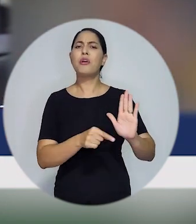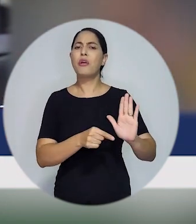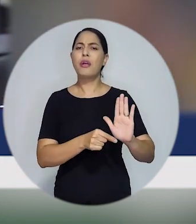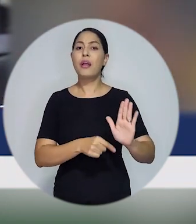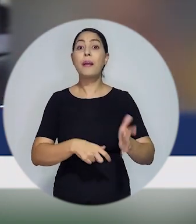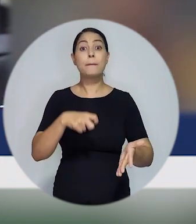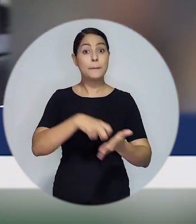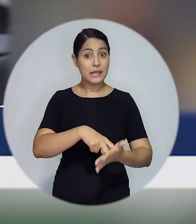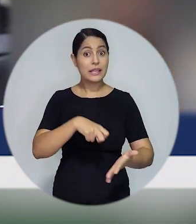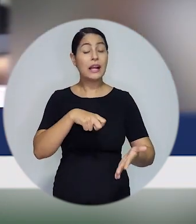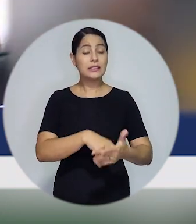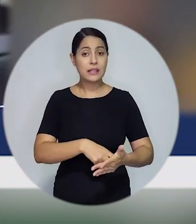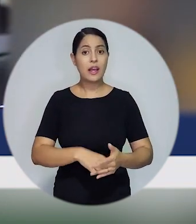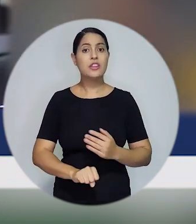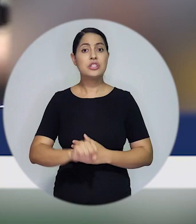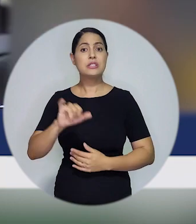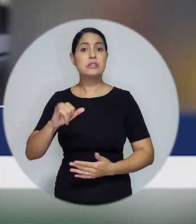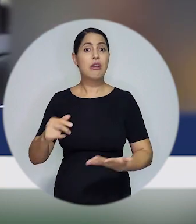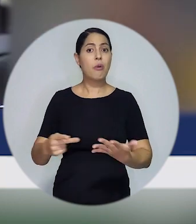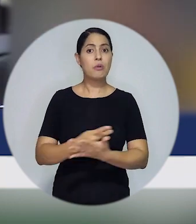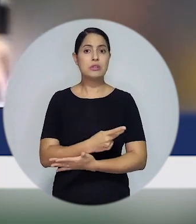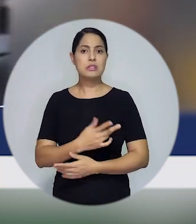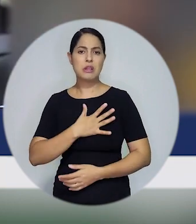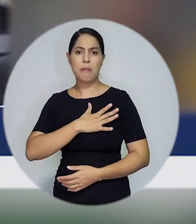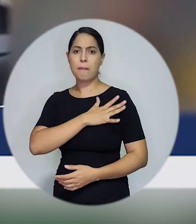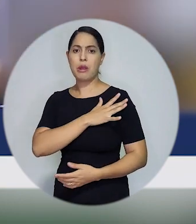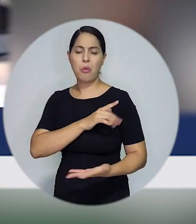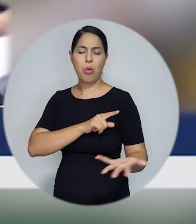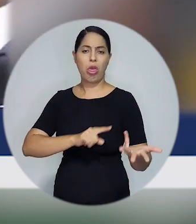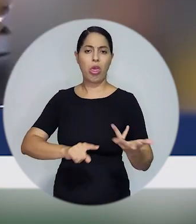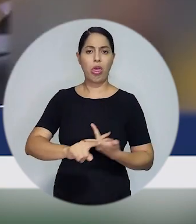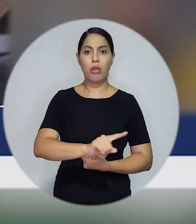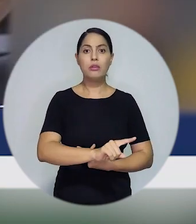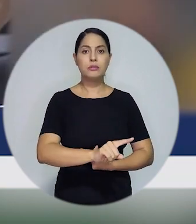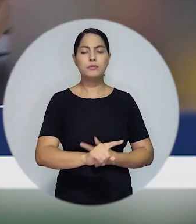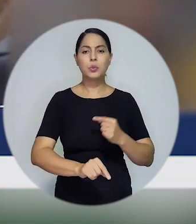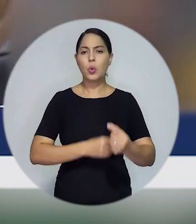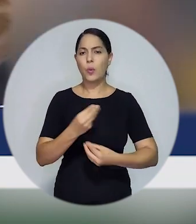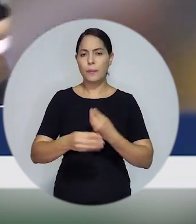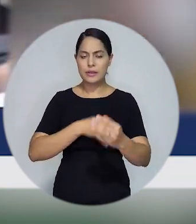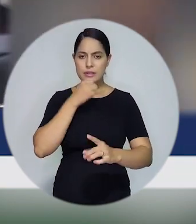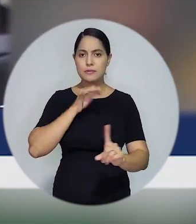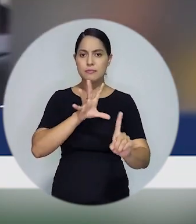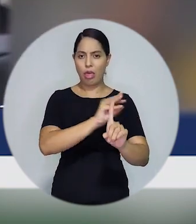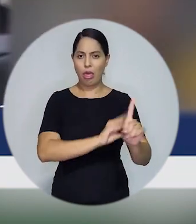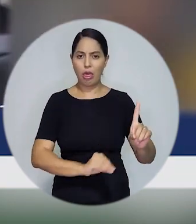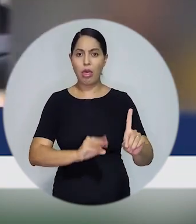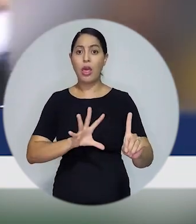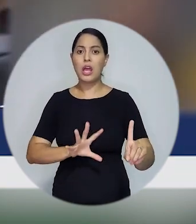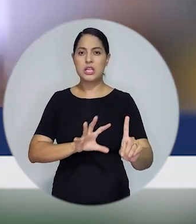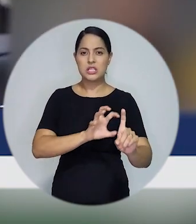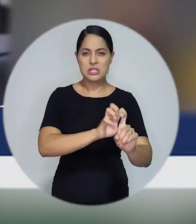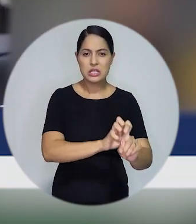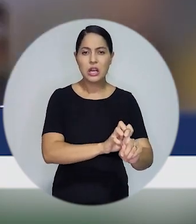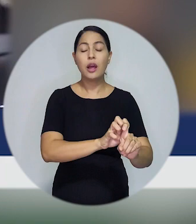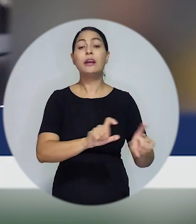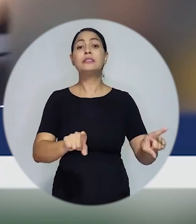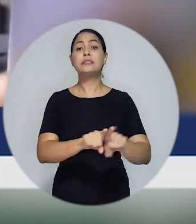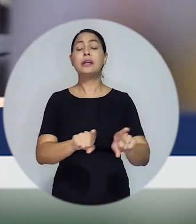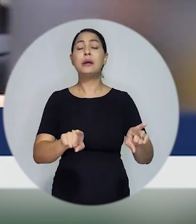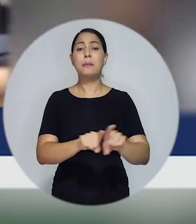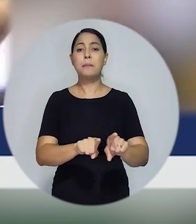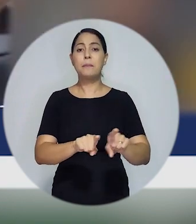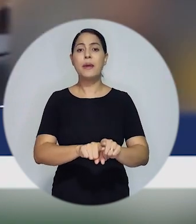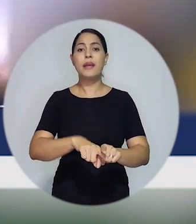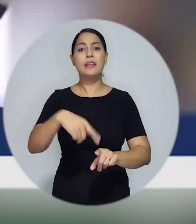infração ético-administrativa, qualquer forma de discriminação, o assédio moral, o assédio sexual, condutas que